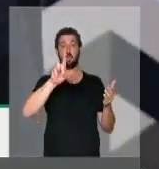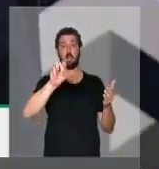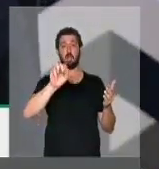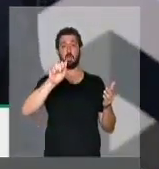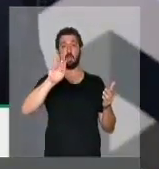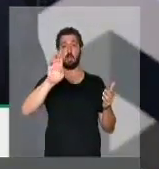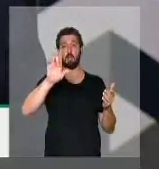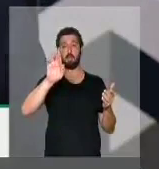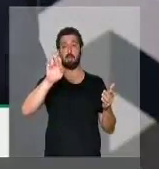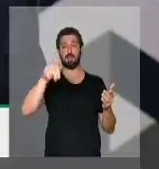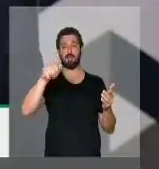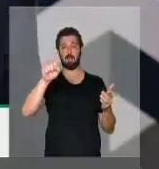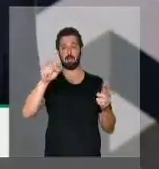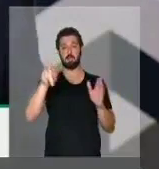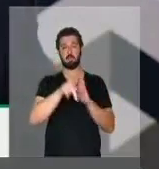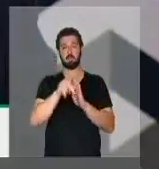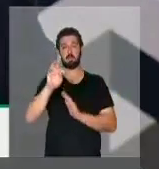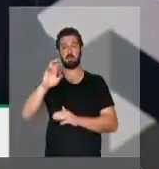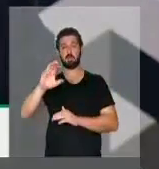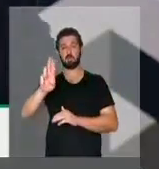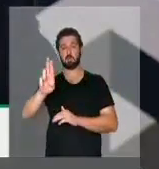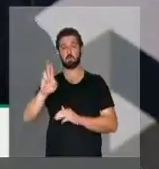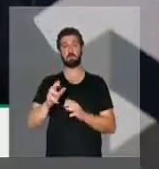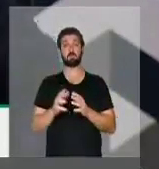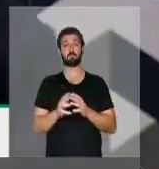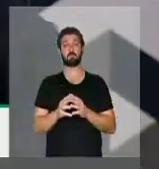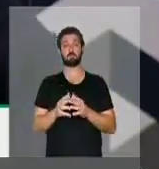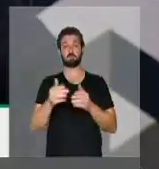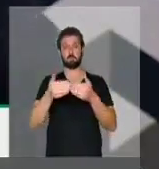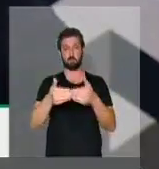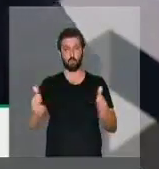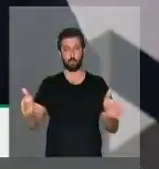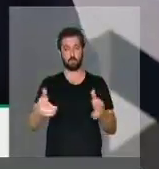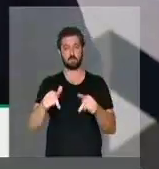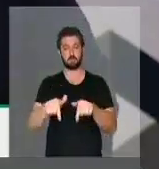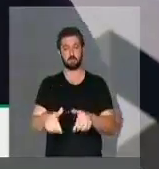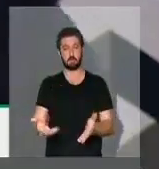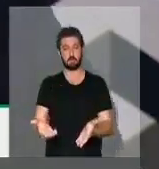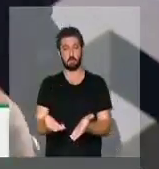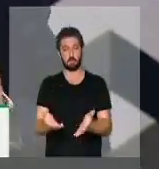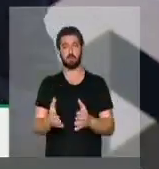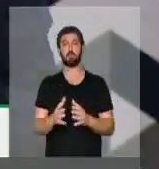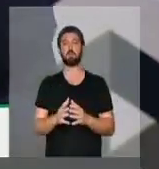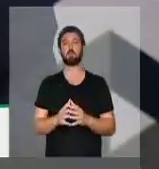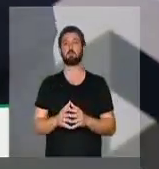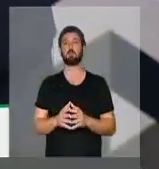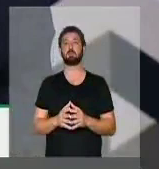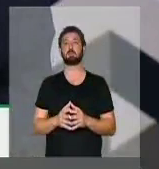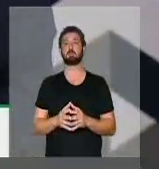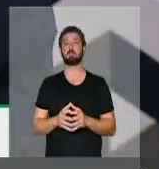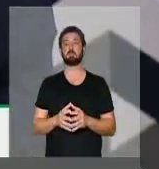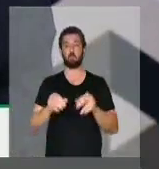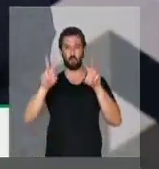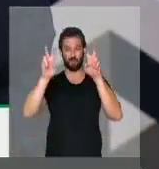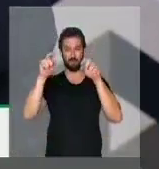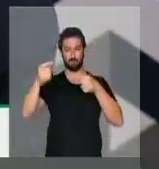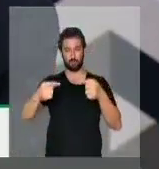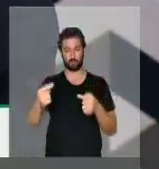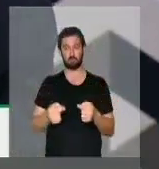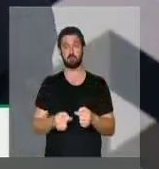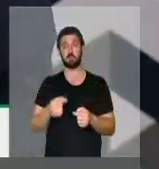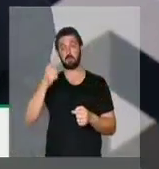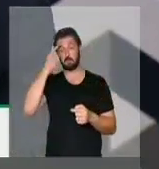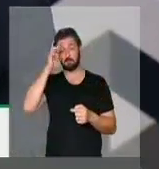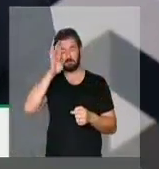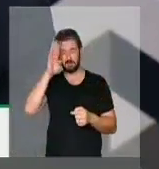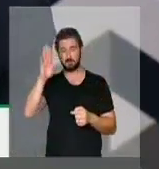Rodrigues Albernaz, do Tribunal de Contas da União. Eu queria inaugurar esse painel